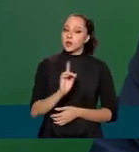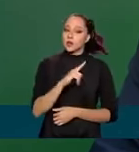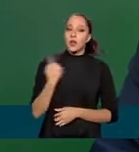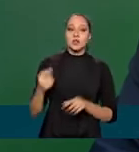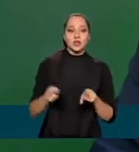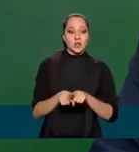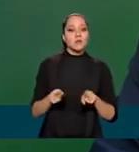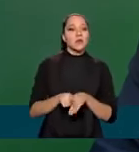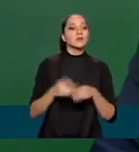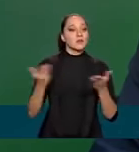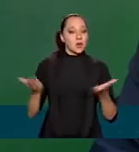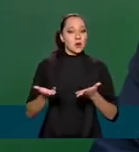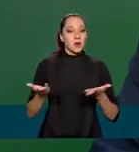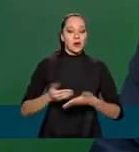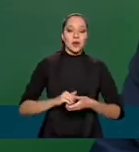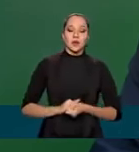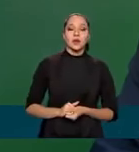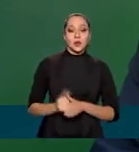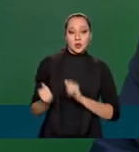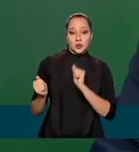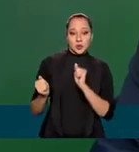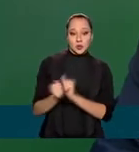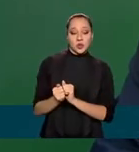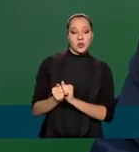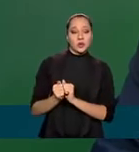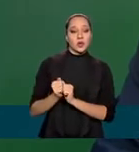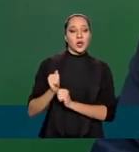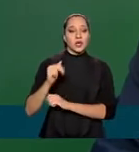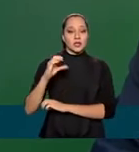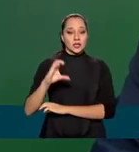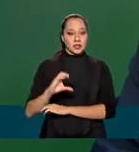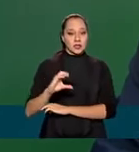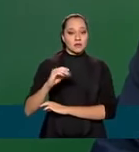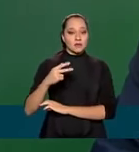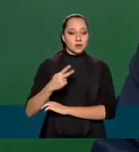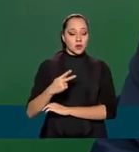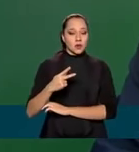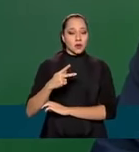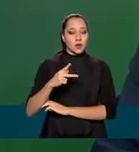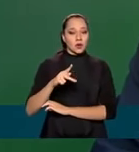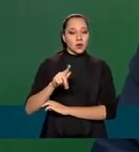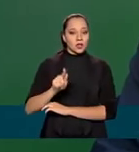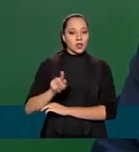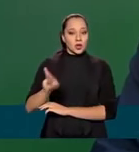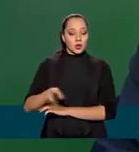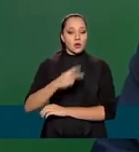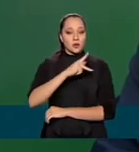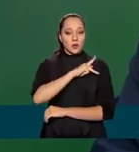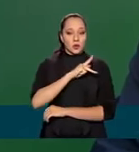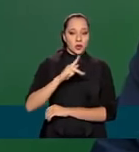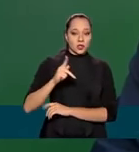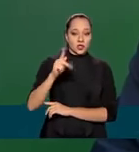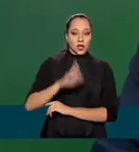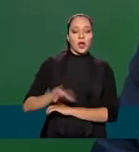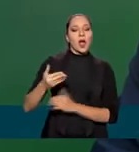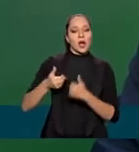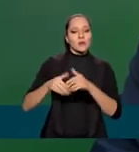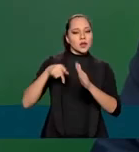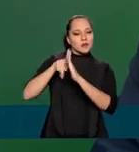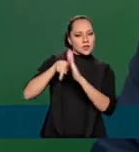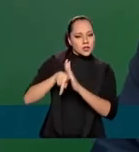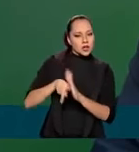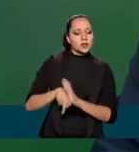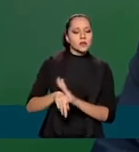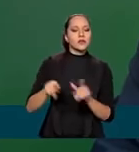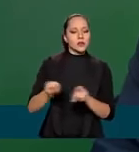vamos neste Padi e junto à procuradoria-geral da República pedir abertura de investigação